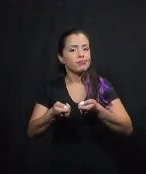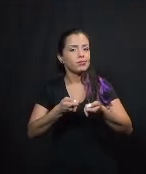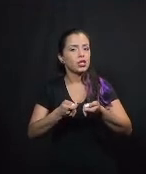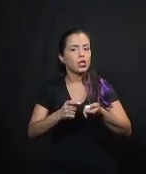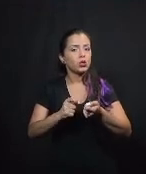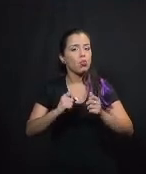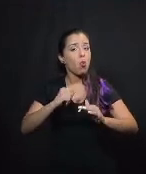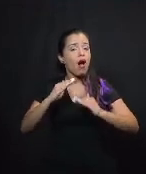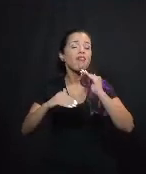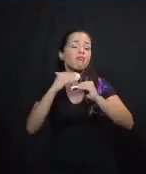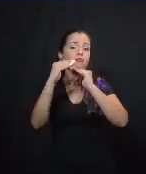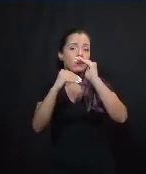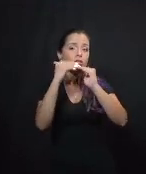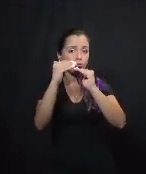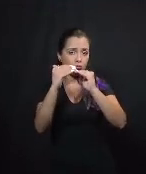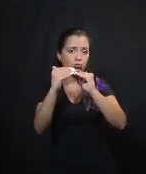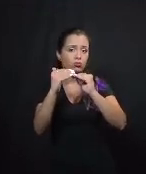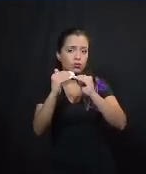chamou